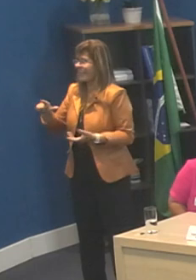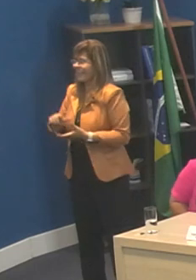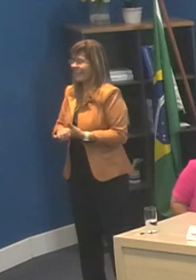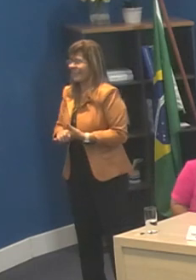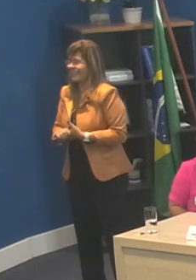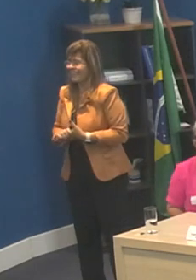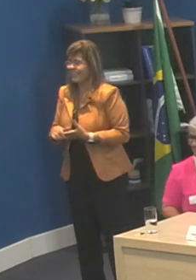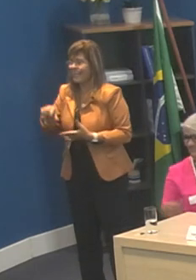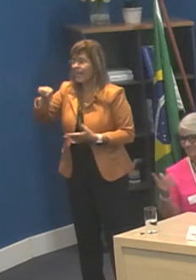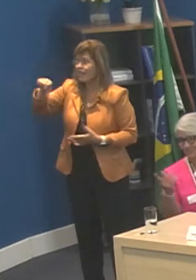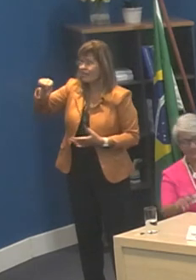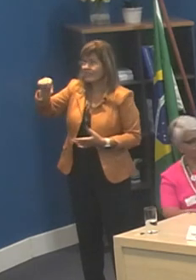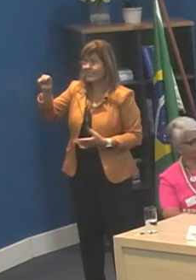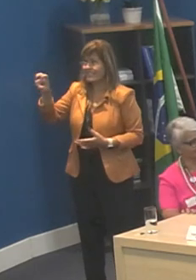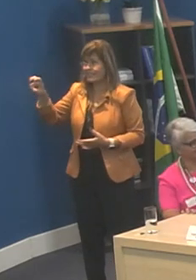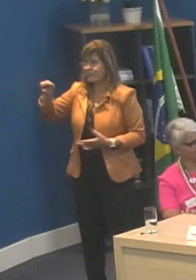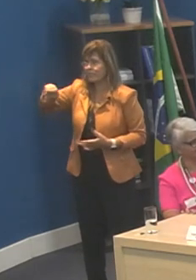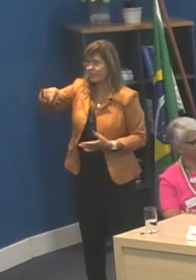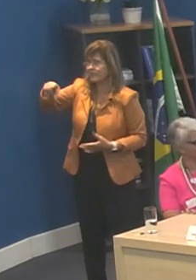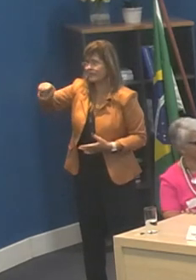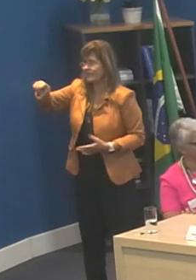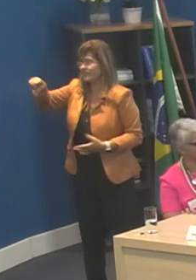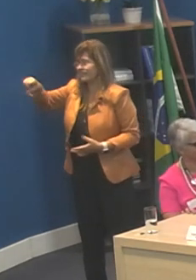em 95 ou 96?